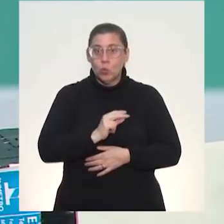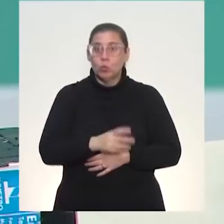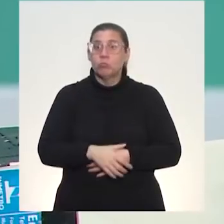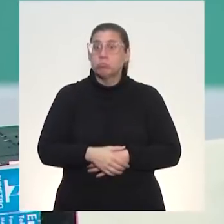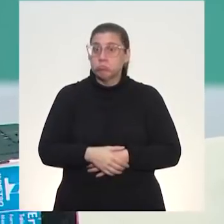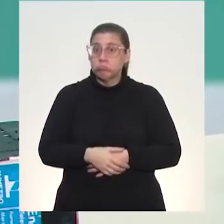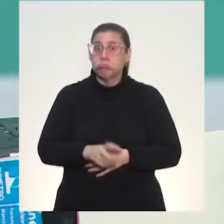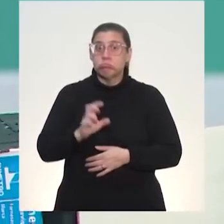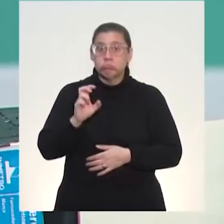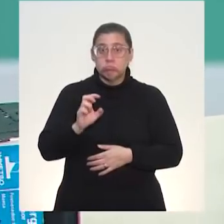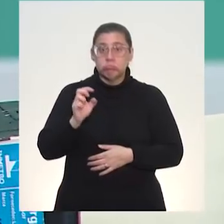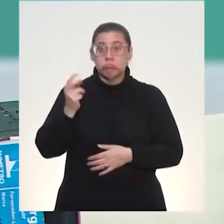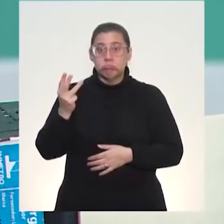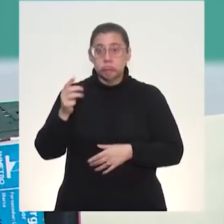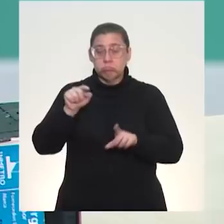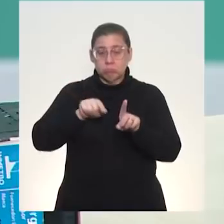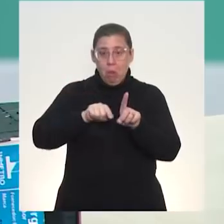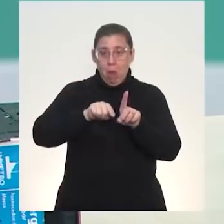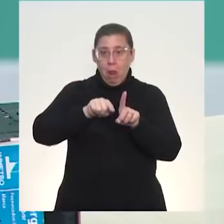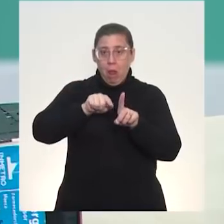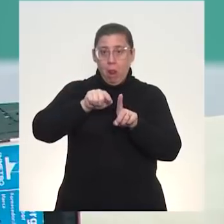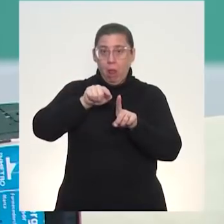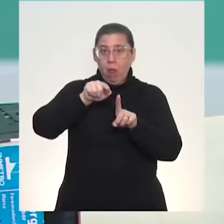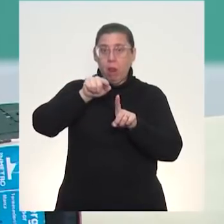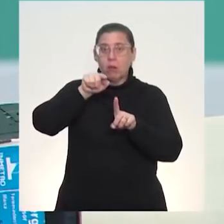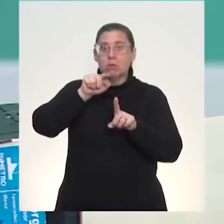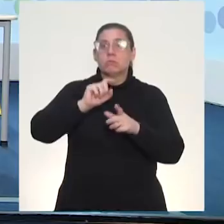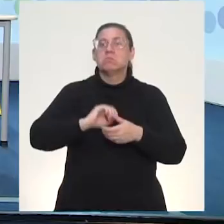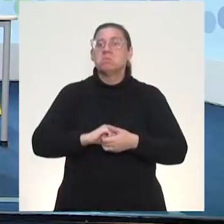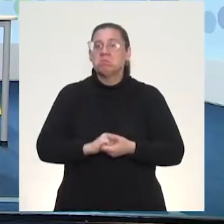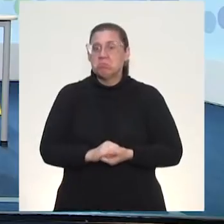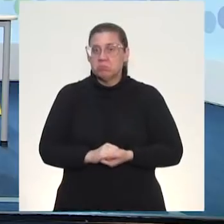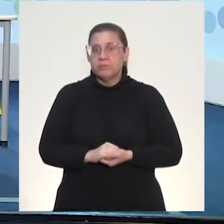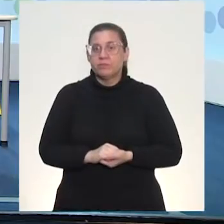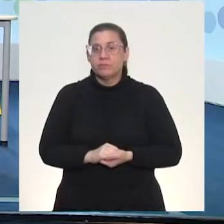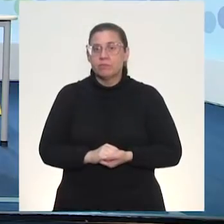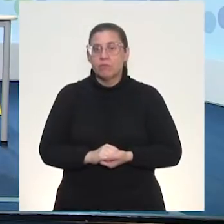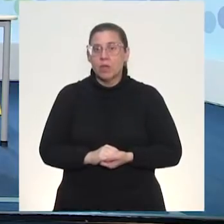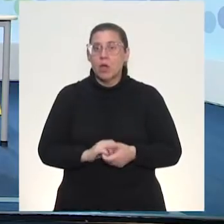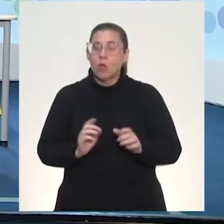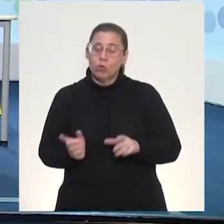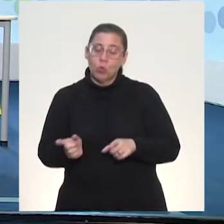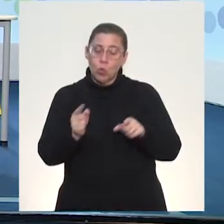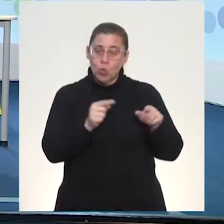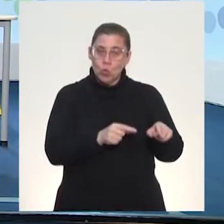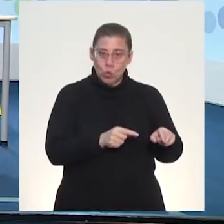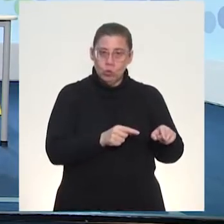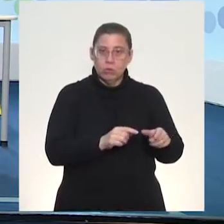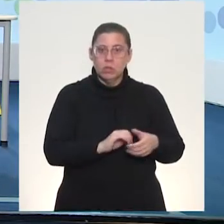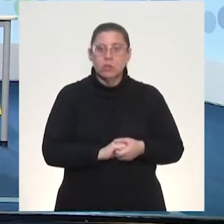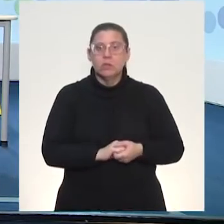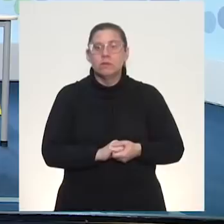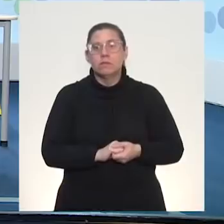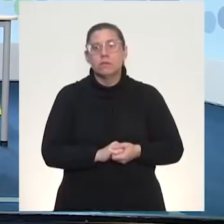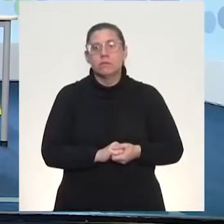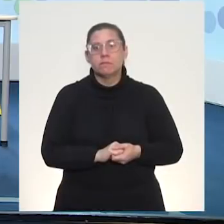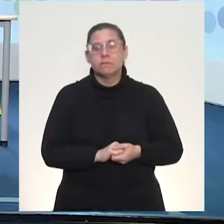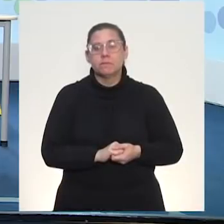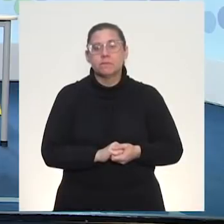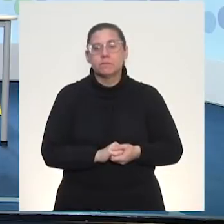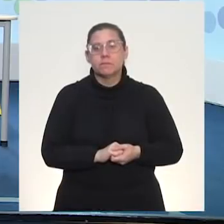de 53 graus Celsius. Agora eu vou mostrar aqui a temperatura nessa outra face, né? Vou virar aqui para que